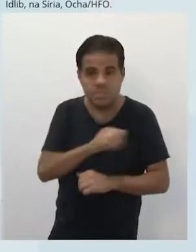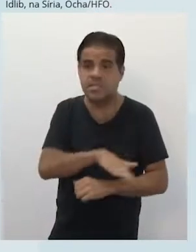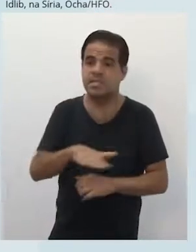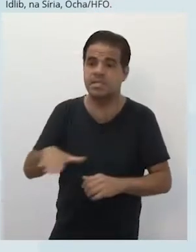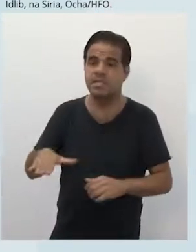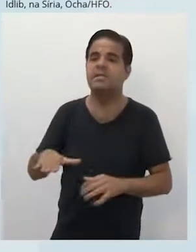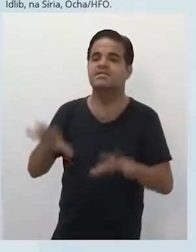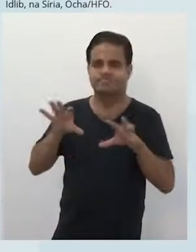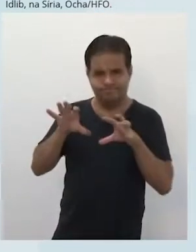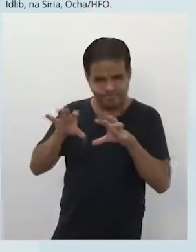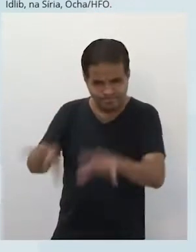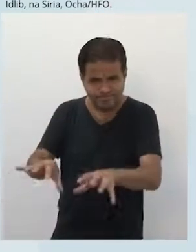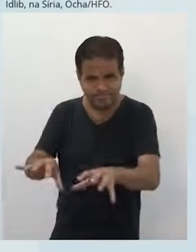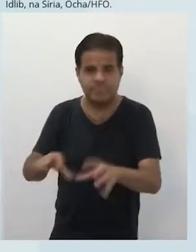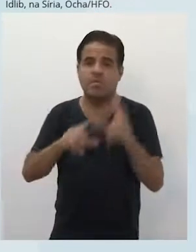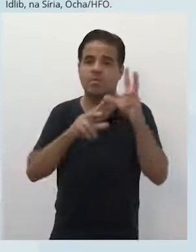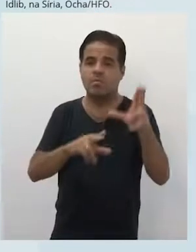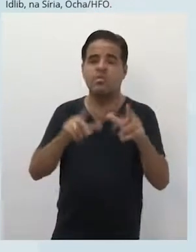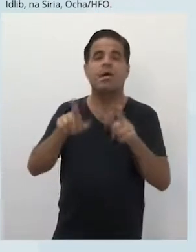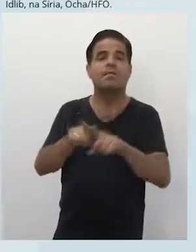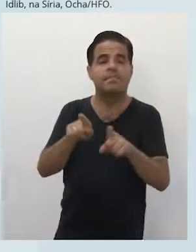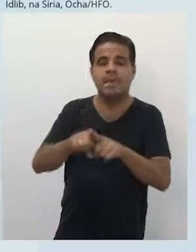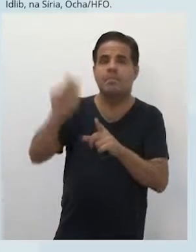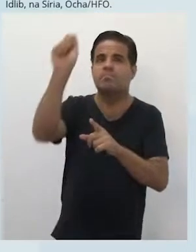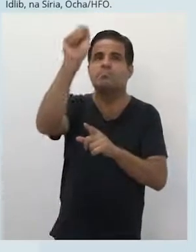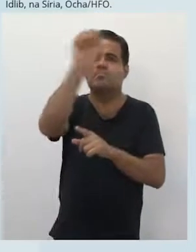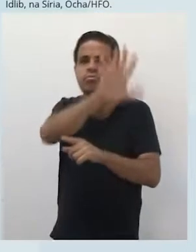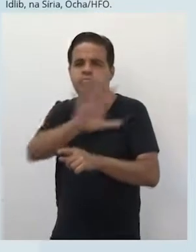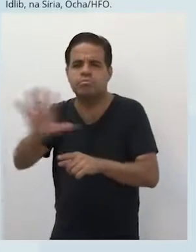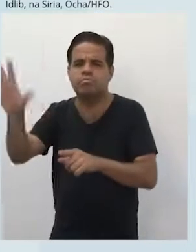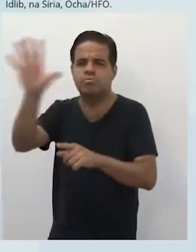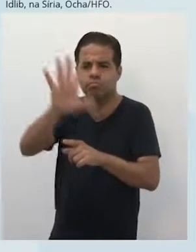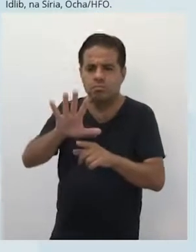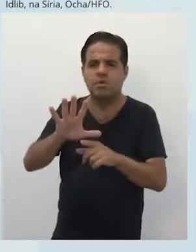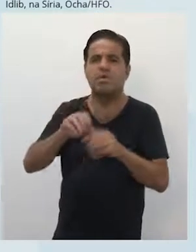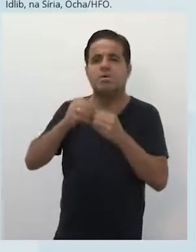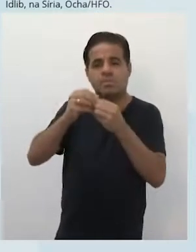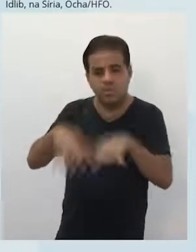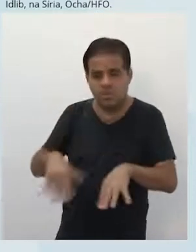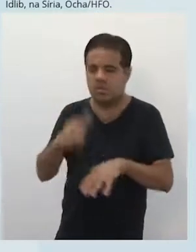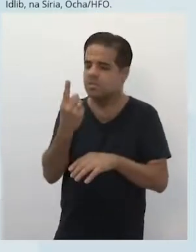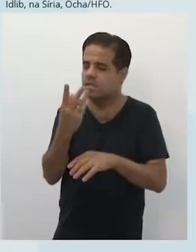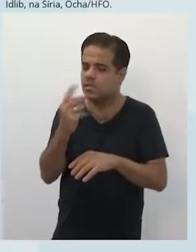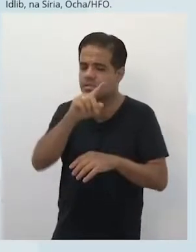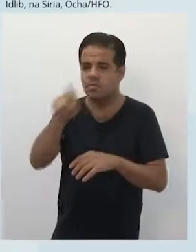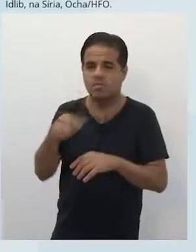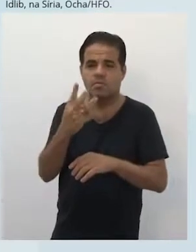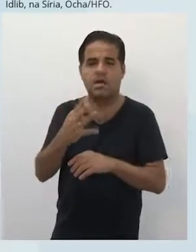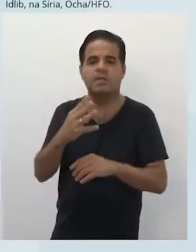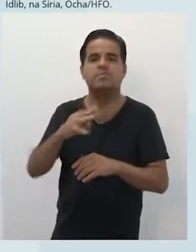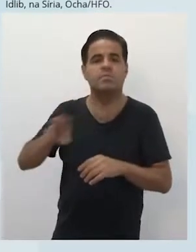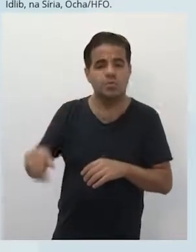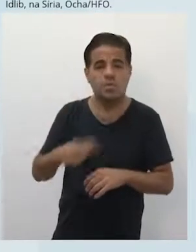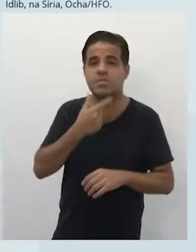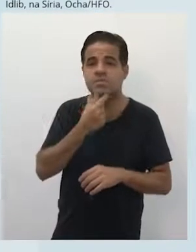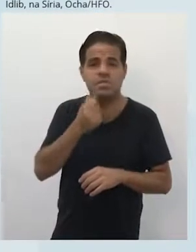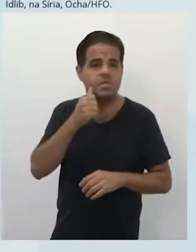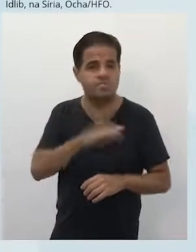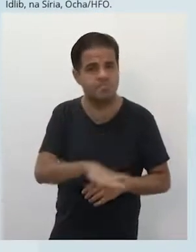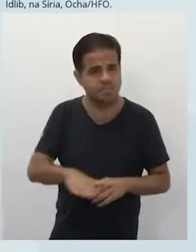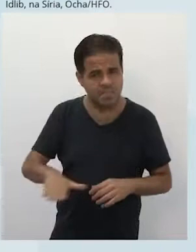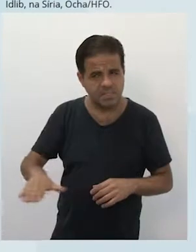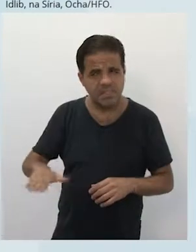foram atingidas, assim como no leste asiático, que prejudicou 3,4 milhões de meninos